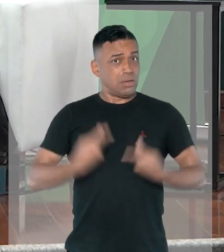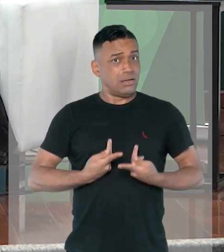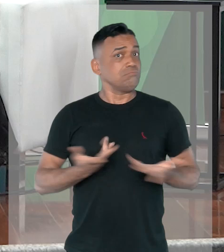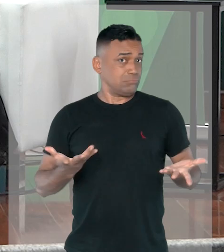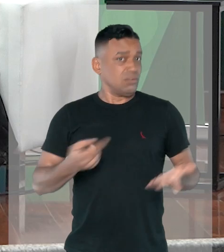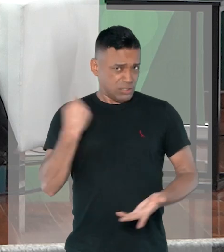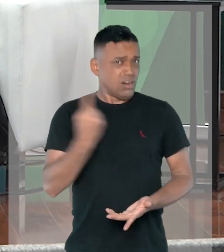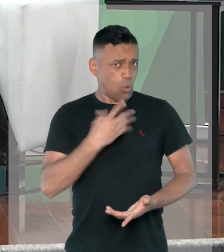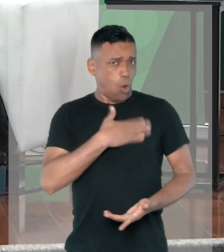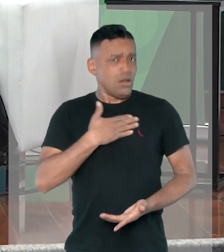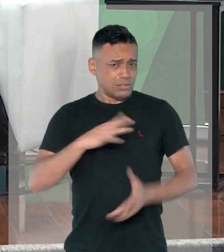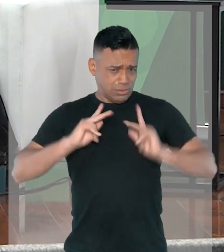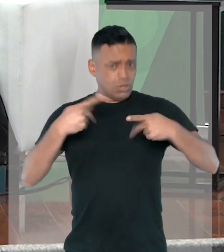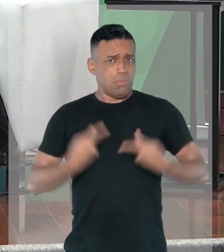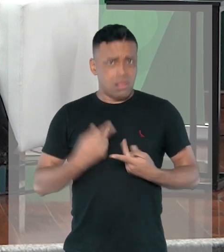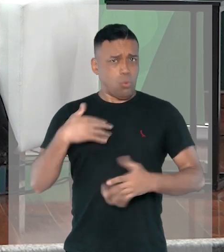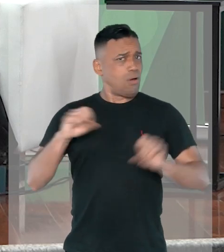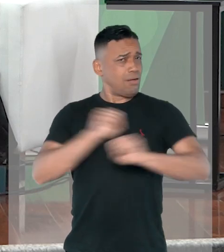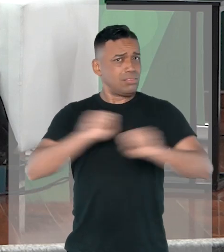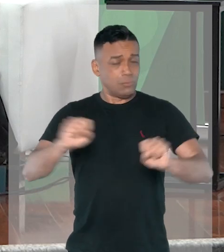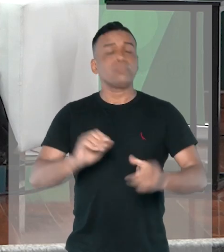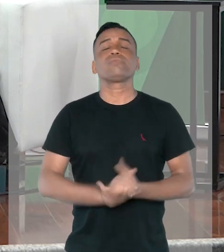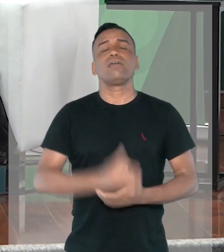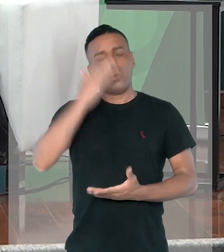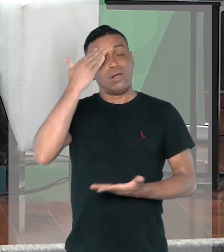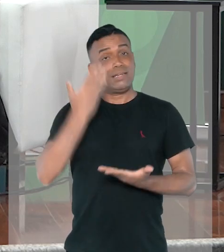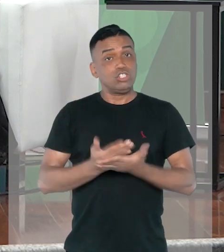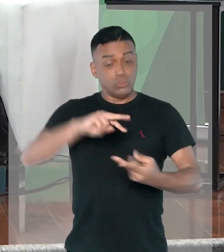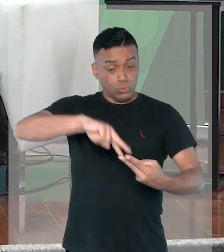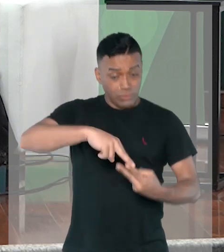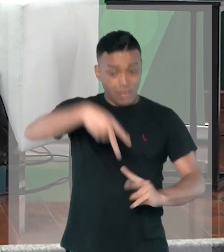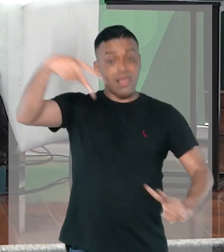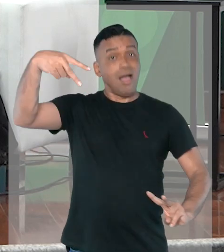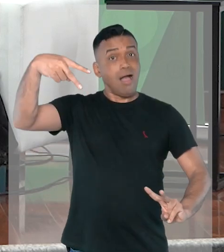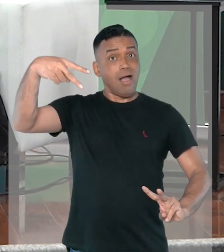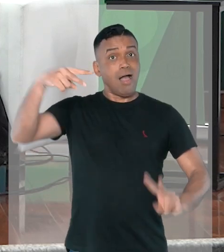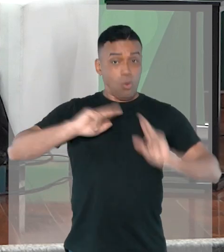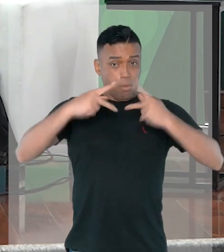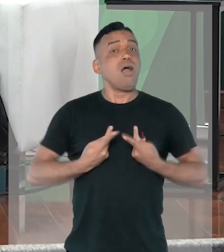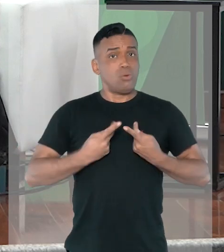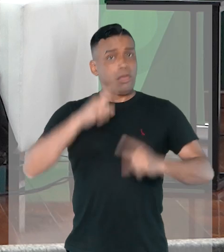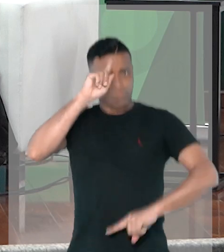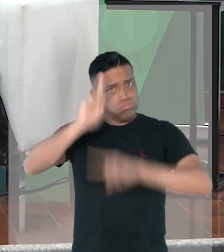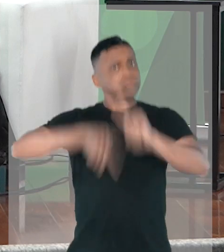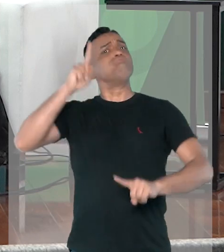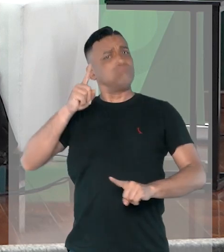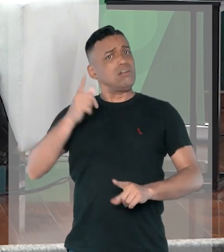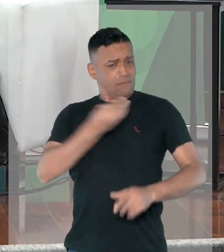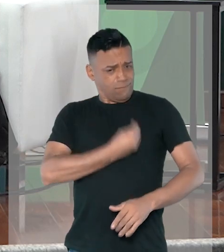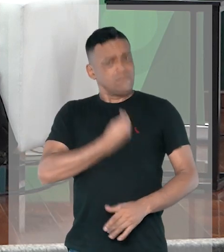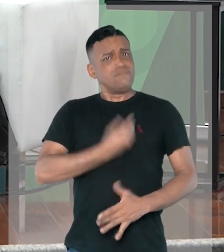ser humano? Eu gosto muito. E eu acredito que o DNA humano quer sobreviver. O nosso DNA quer